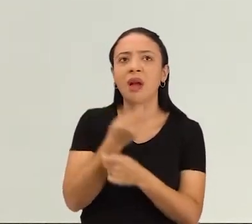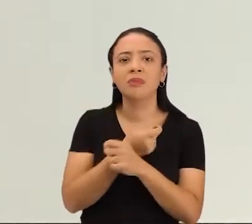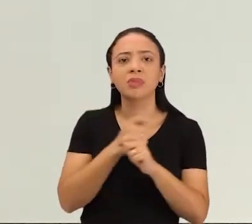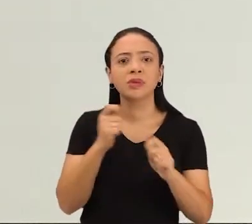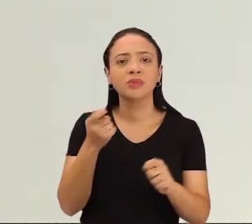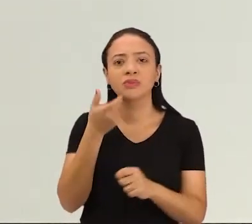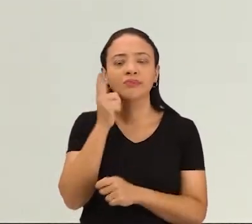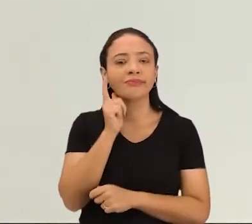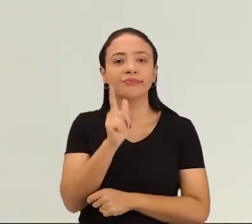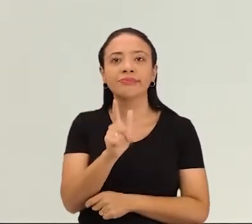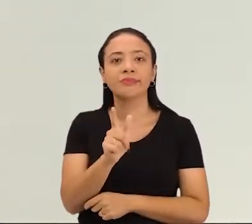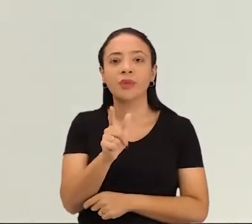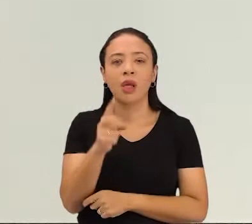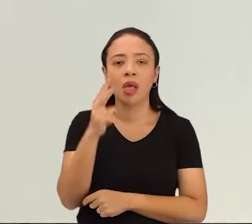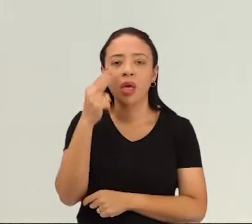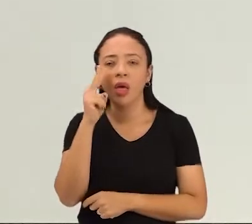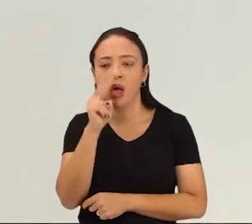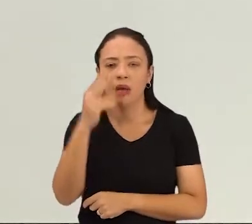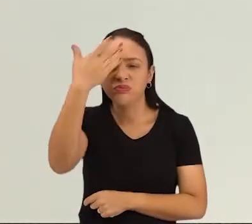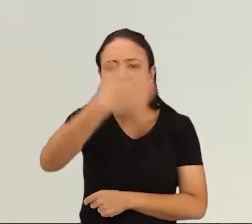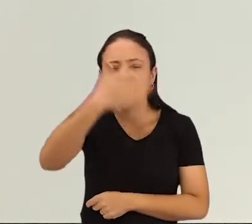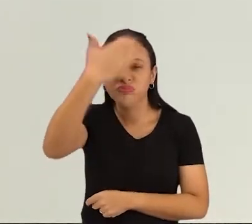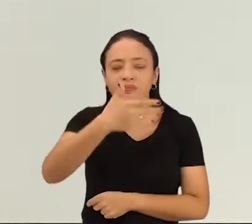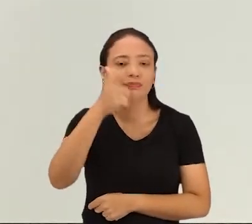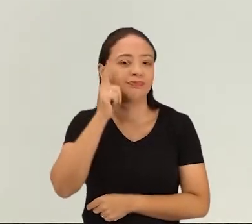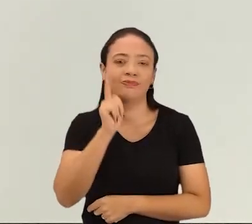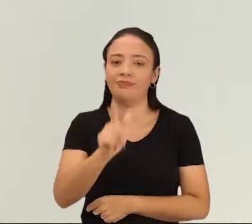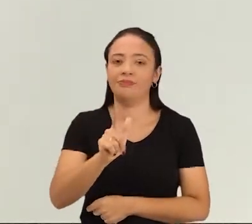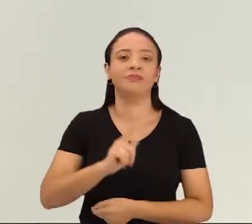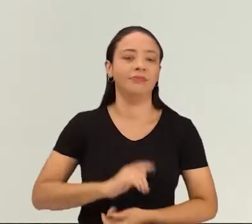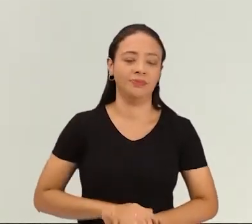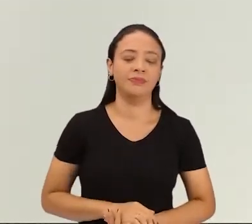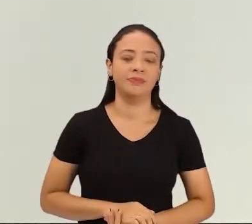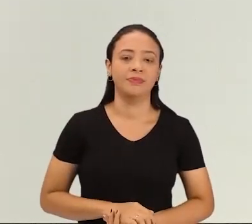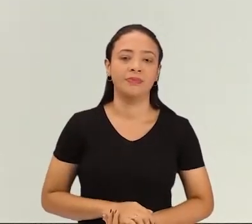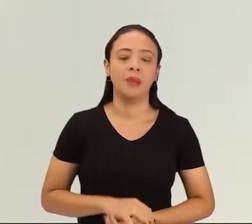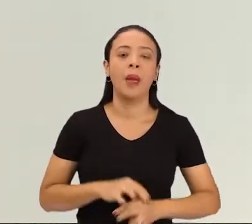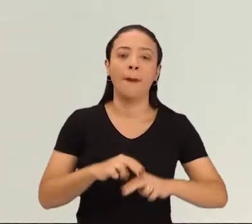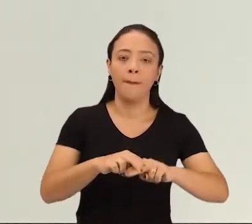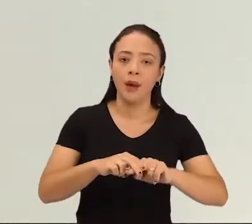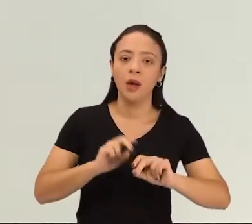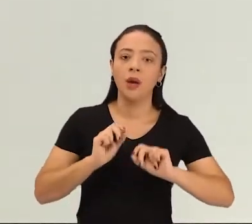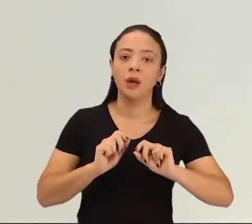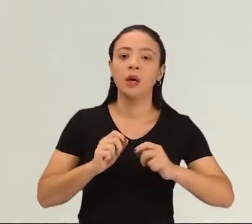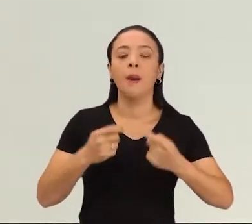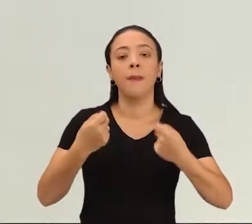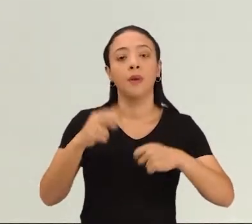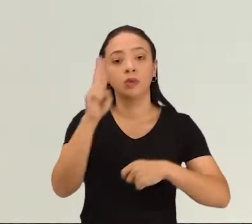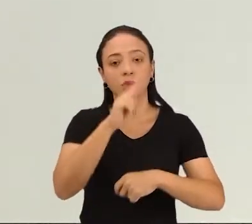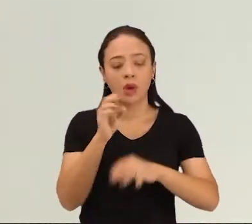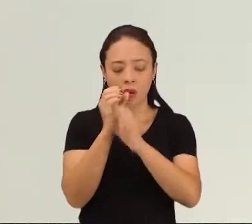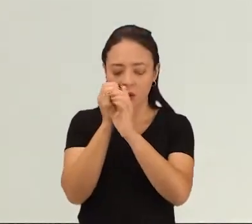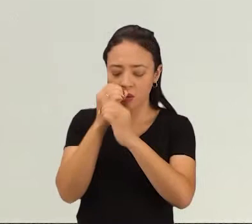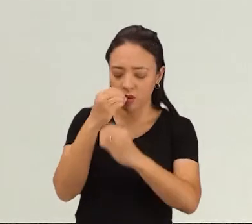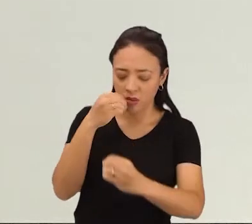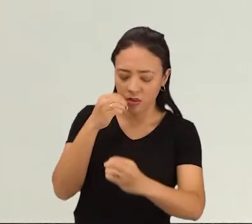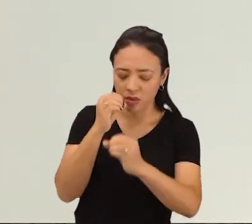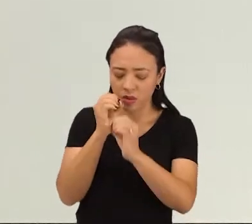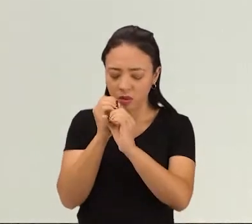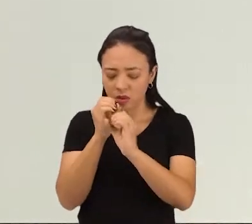conseguimos simplesmente enxergar a olho nu. Nós precisamos aí de alguns equipamentos, como os microscópios,